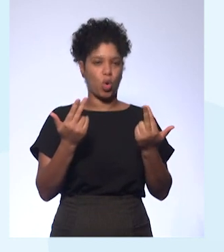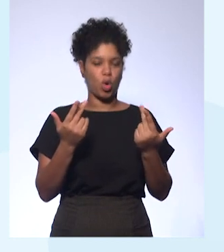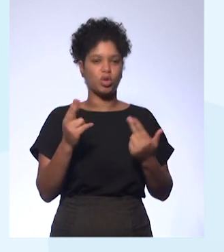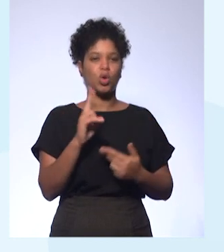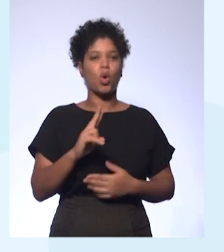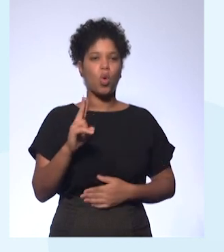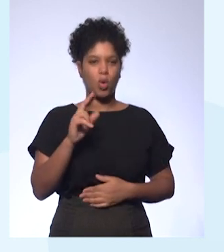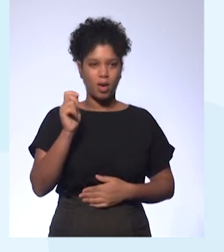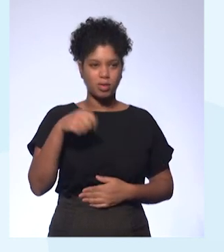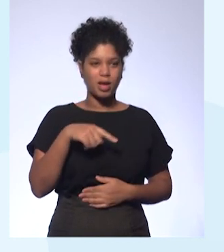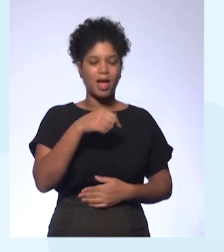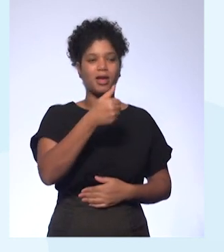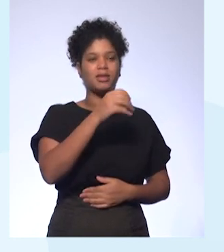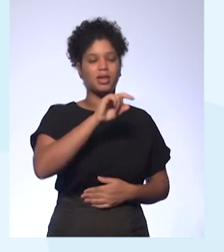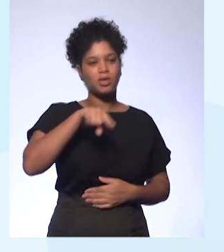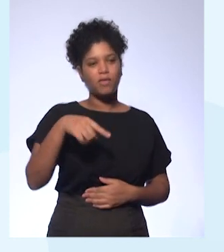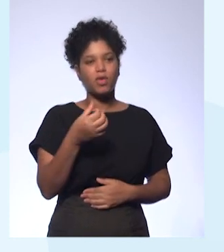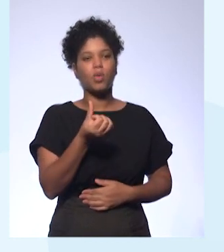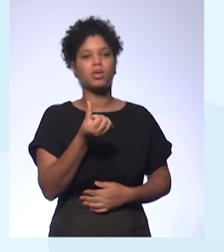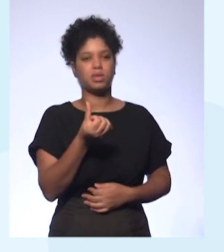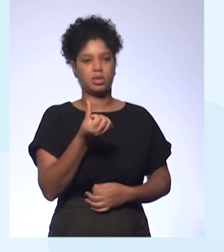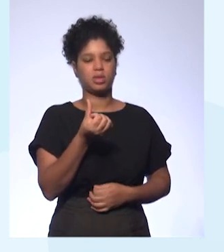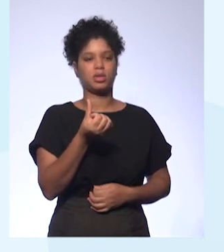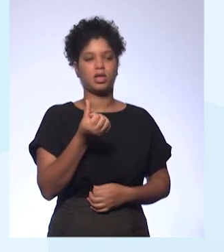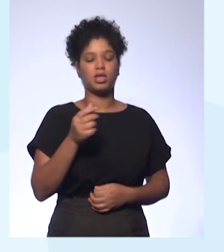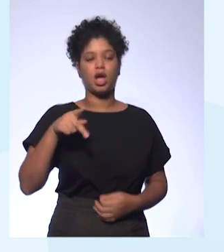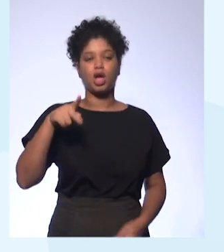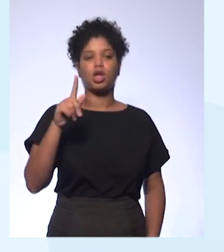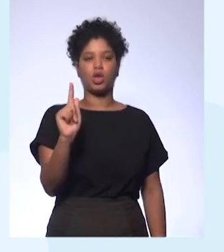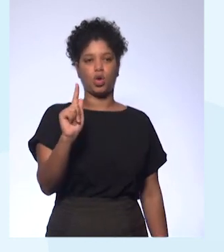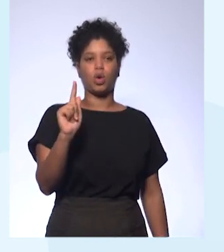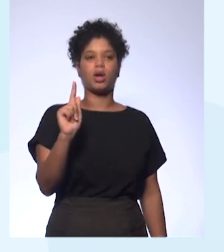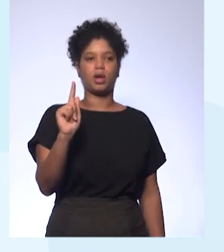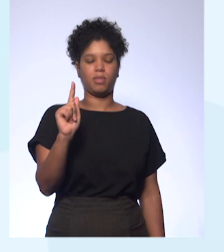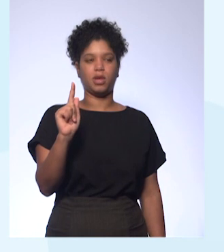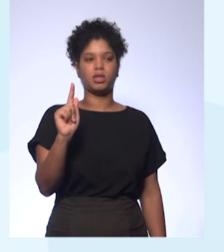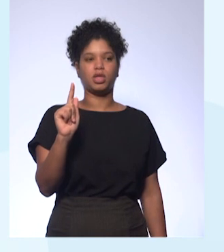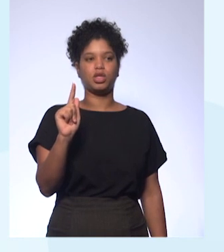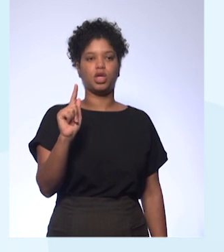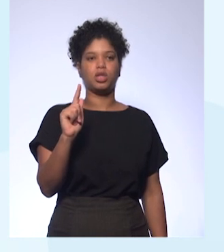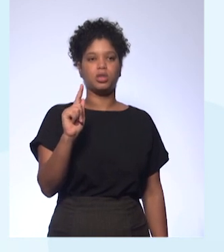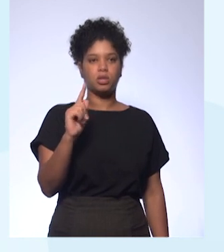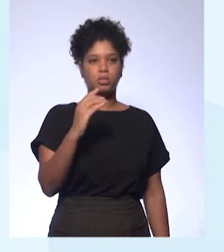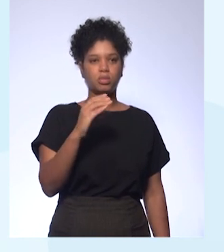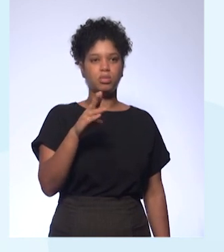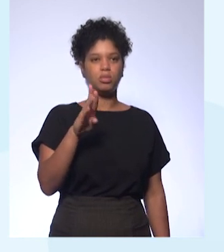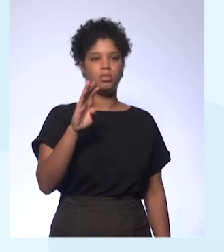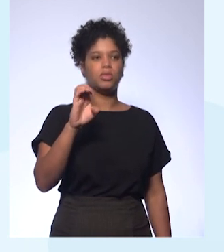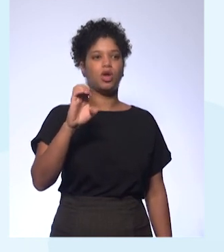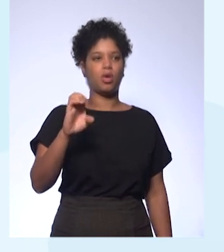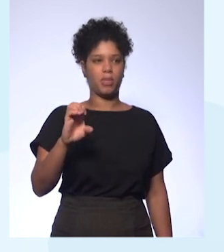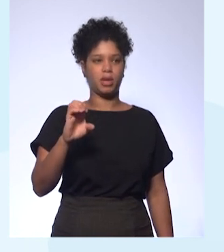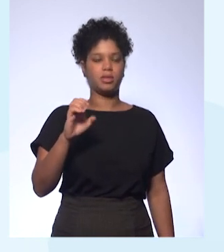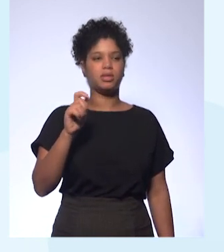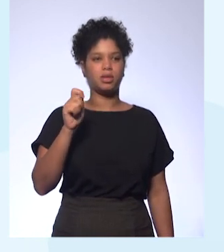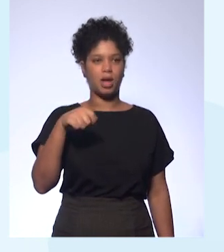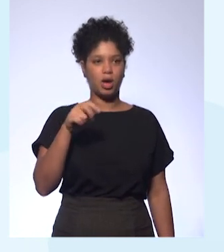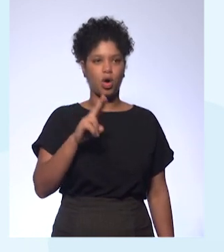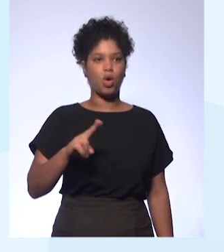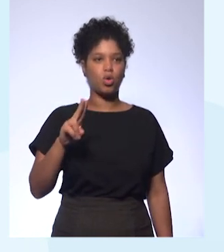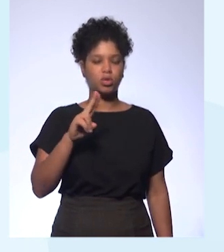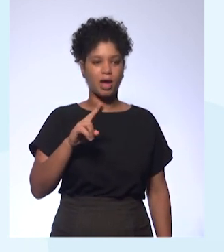Utilizando 10,6 quilogramas de sulfeto de cobre, nós vamos utilizar aqui, né,